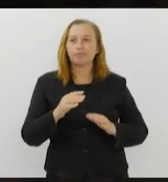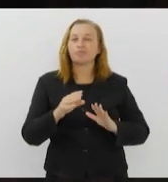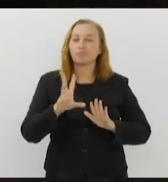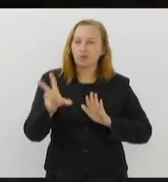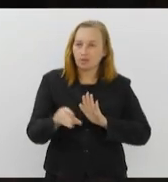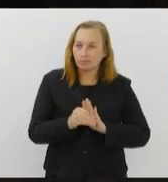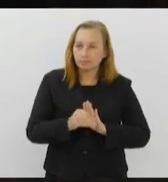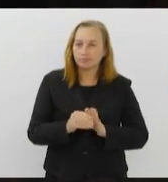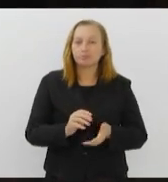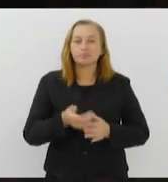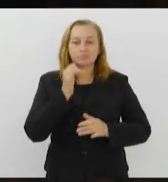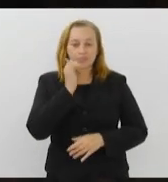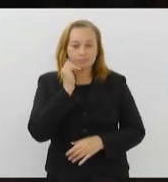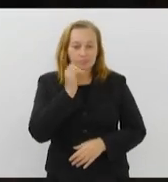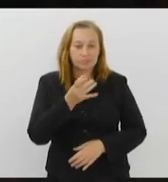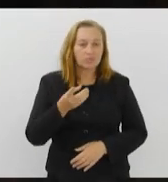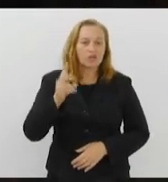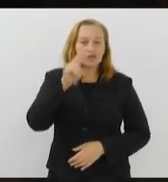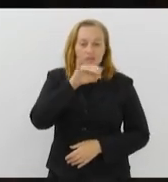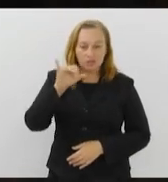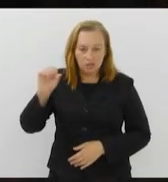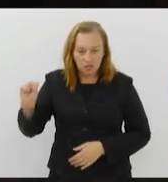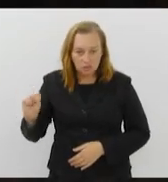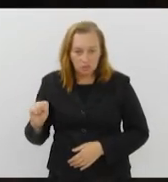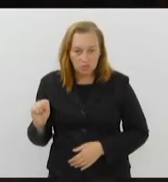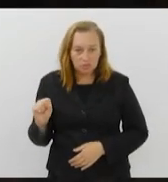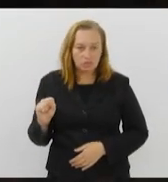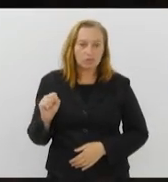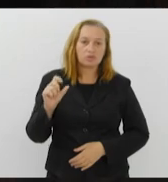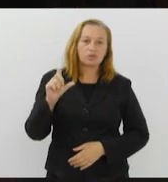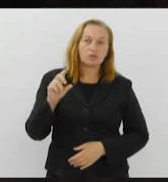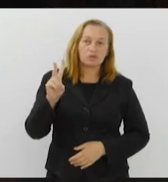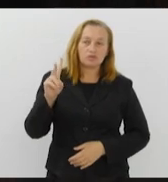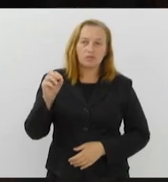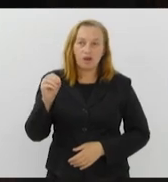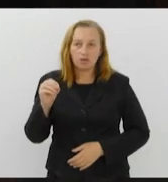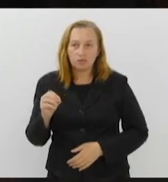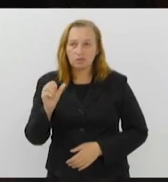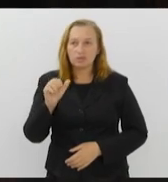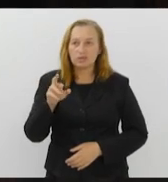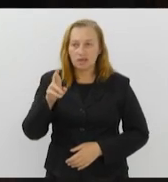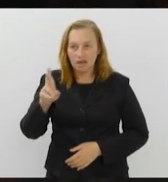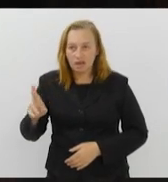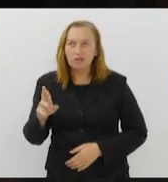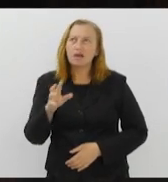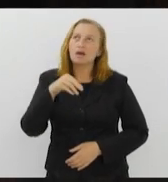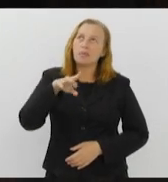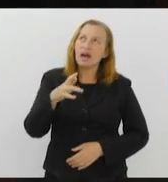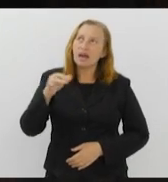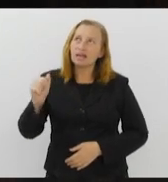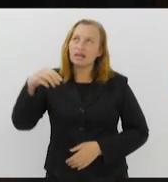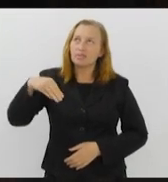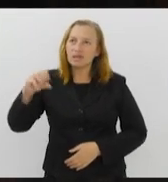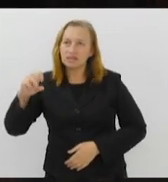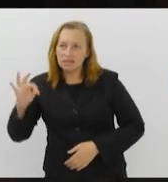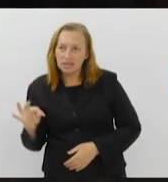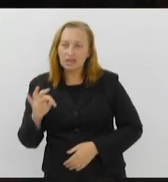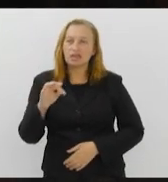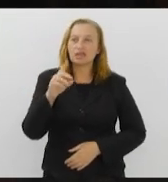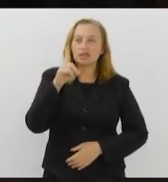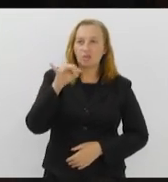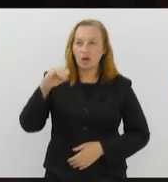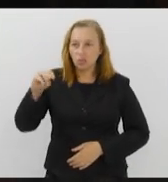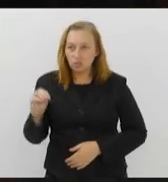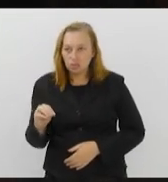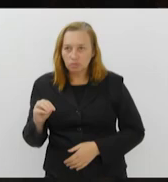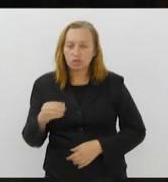emenda. Relatores, deputado Vinícius Cozolino, Valcer Rasa Marina, MST, doutor Deodato Vinícius Cozolino. Em